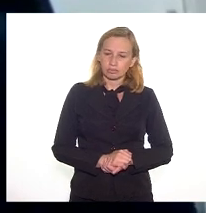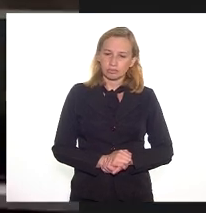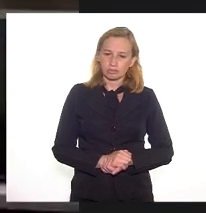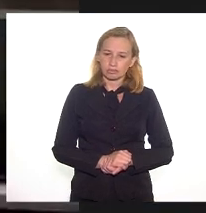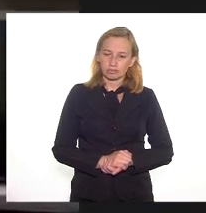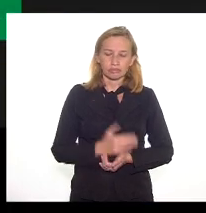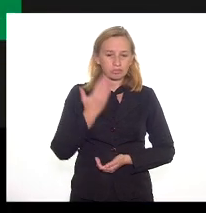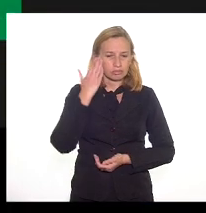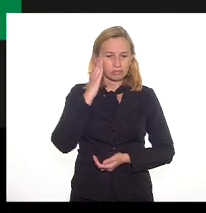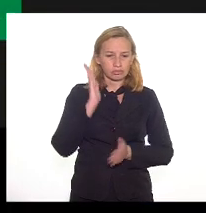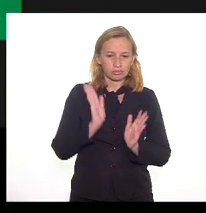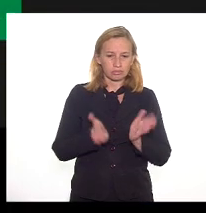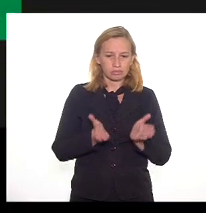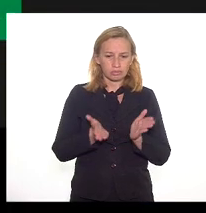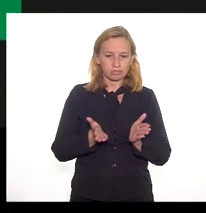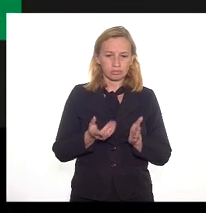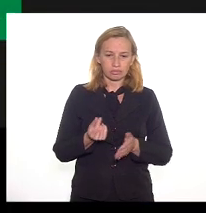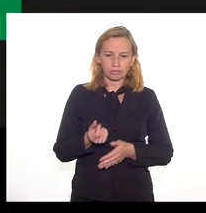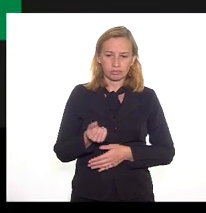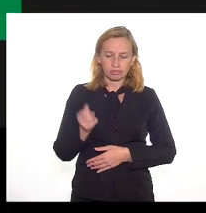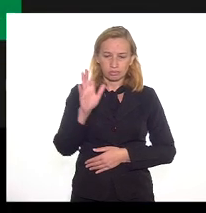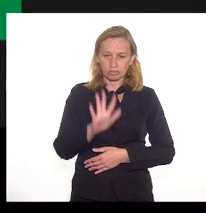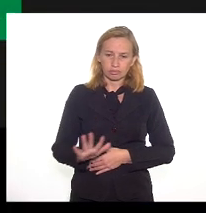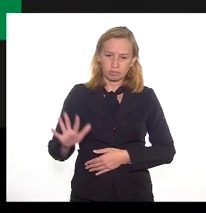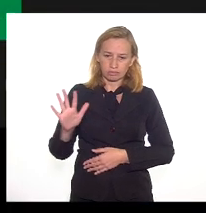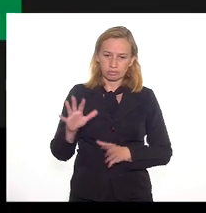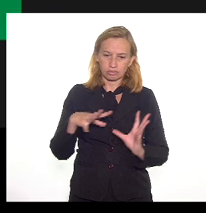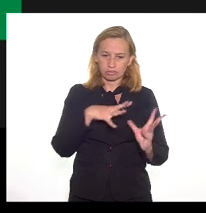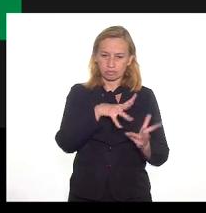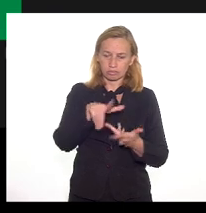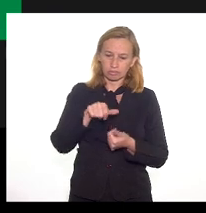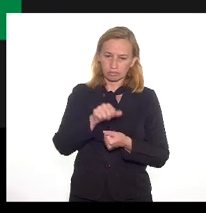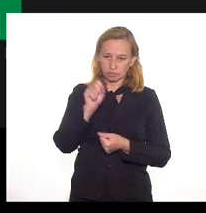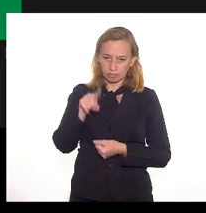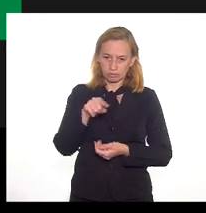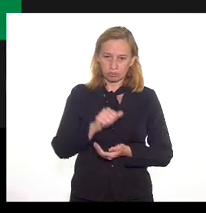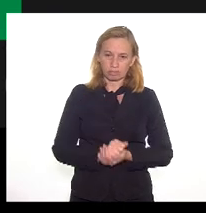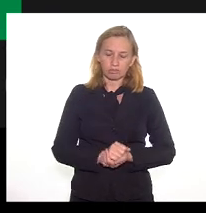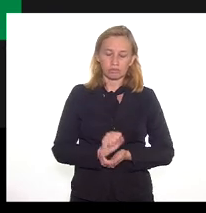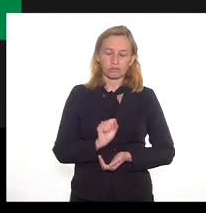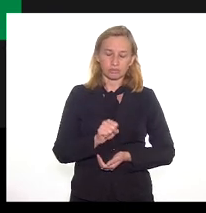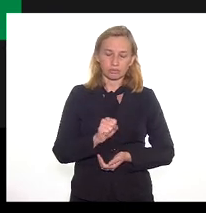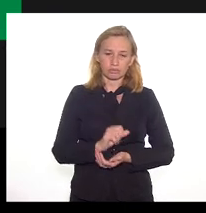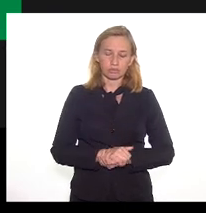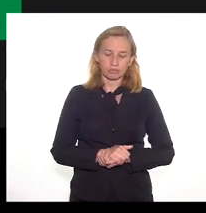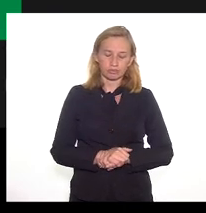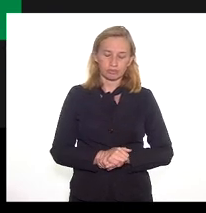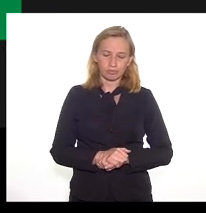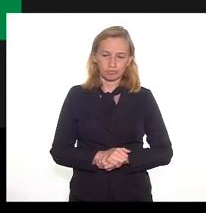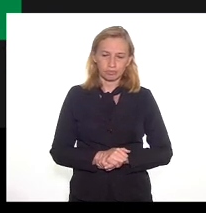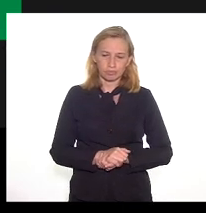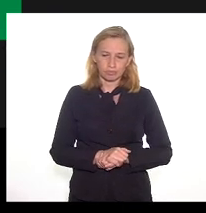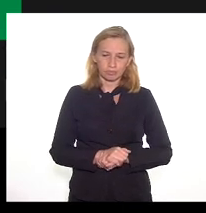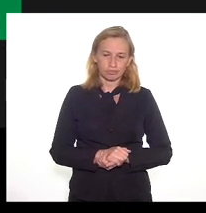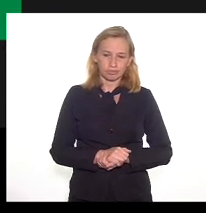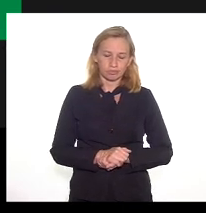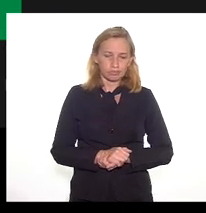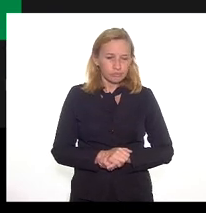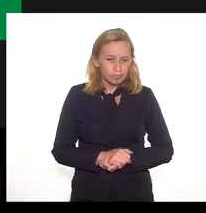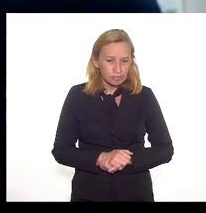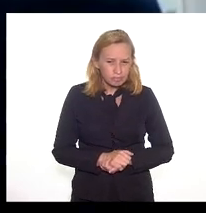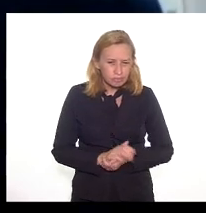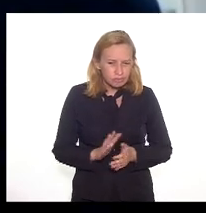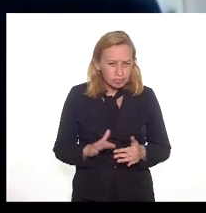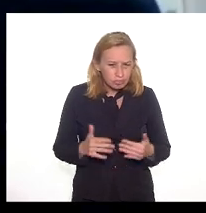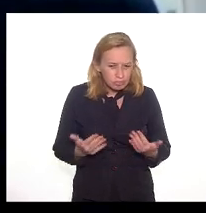Entendi. Agora é um preço global, não é isso, senhor? Sim, nossa contratação é. E a gente não indica para eles quais são os